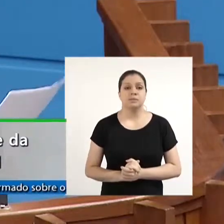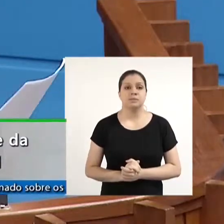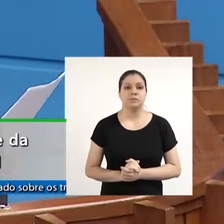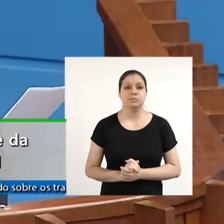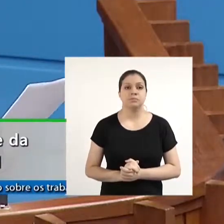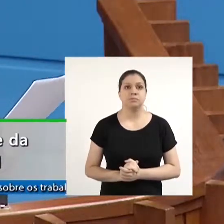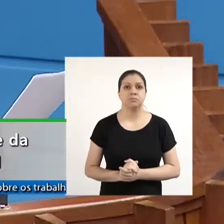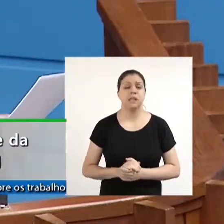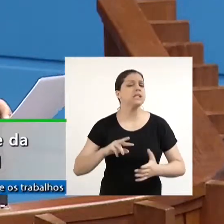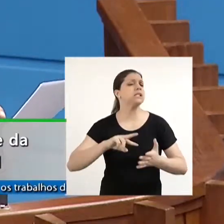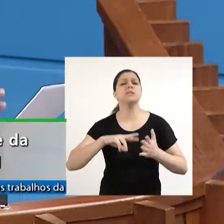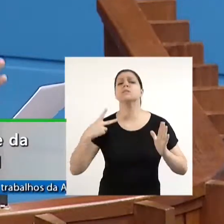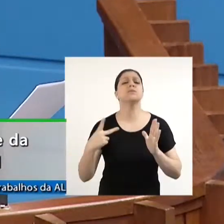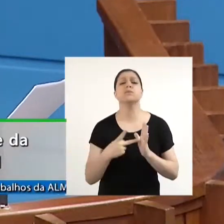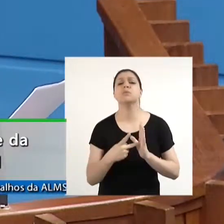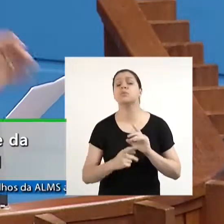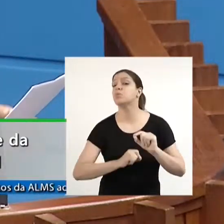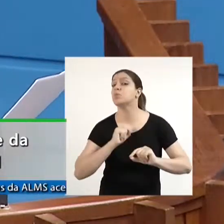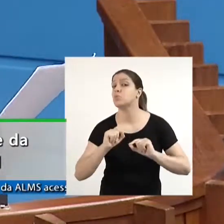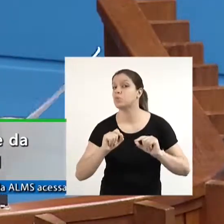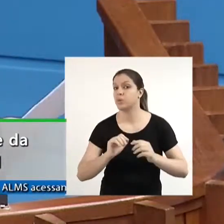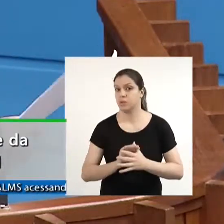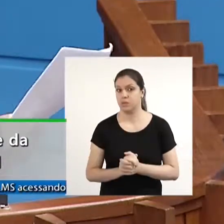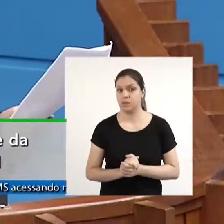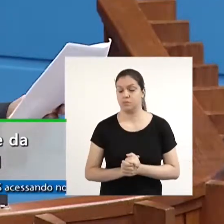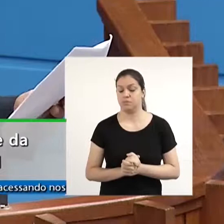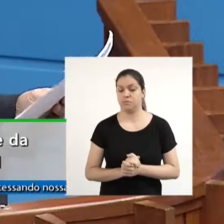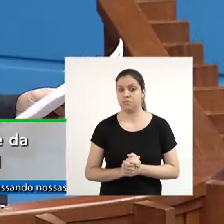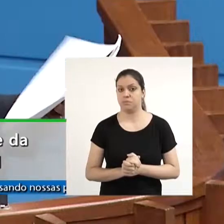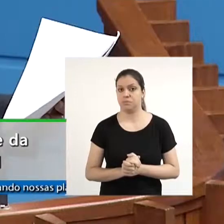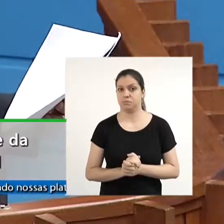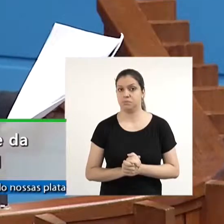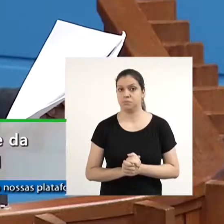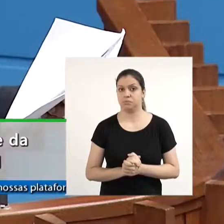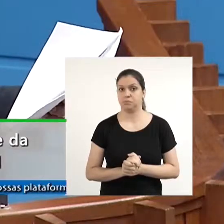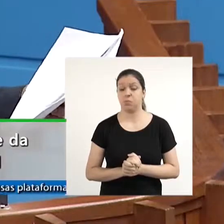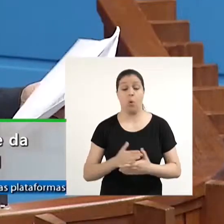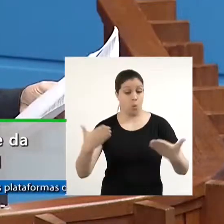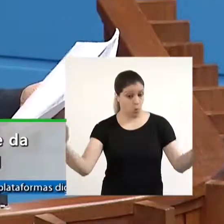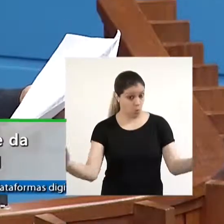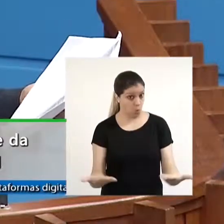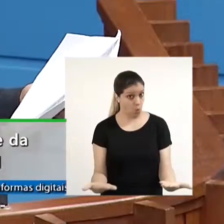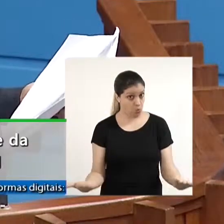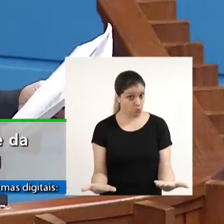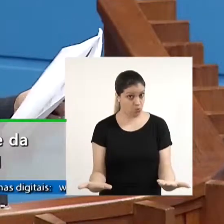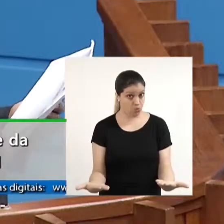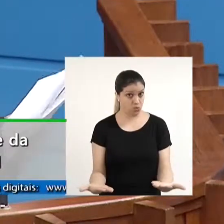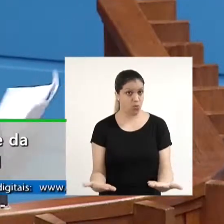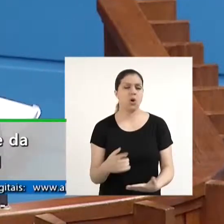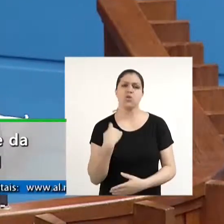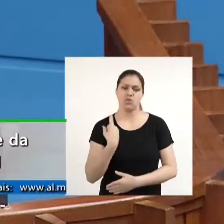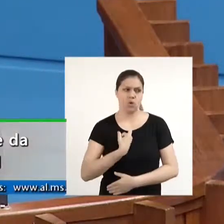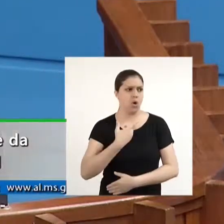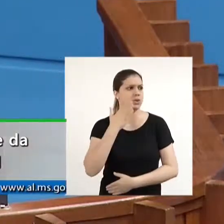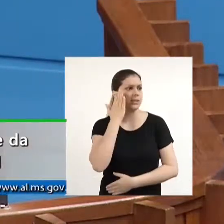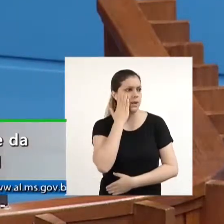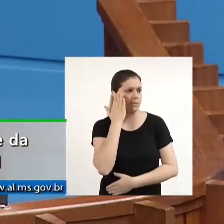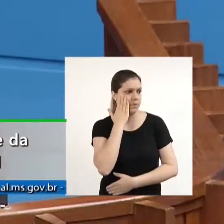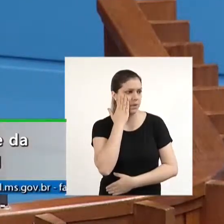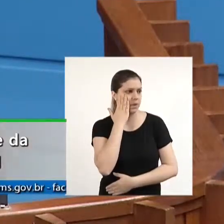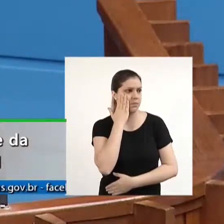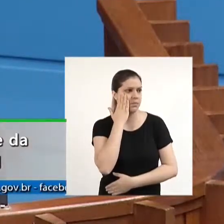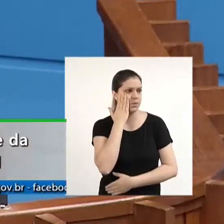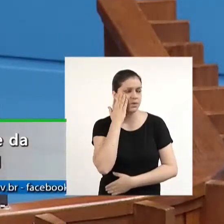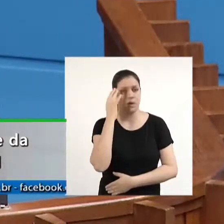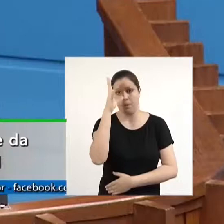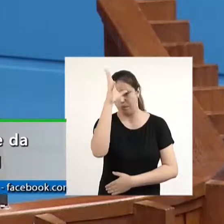o que significa essa questão? Hoje, nós sabemos que o Mato Grosso do Sul